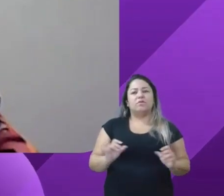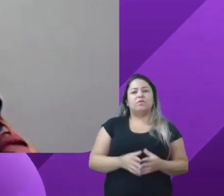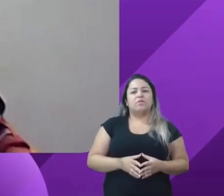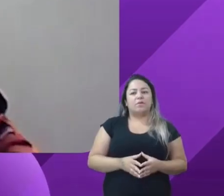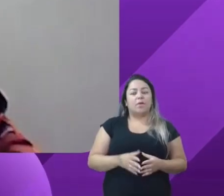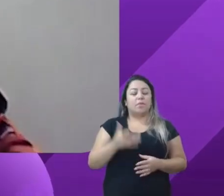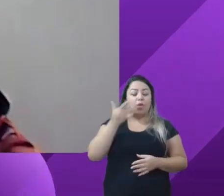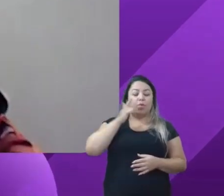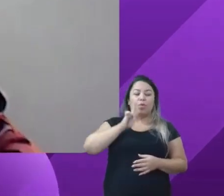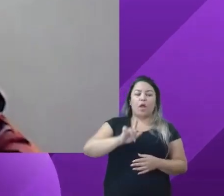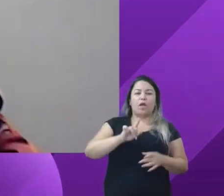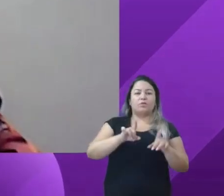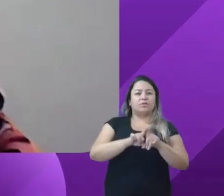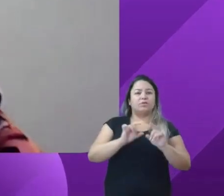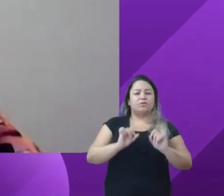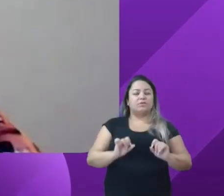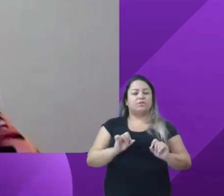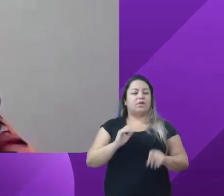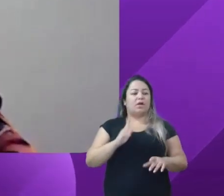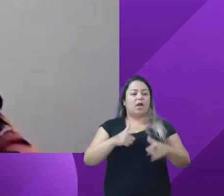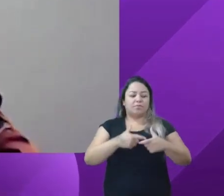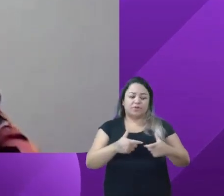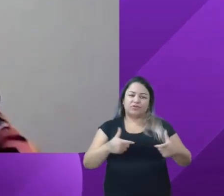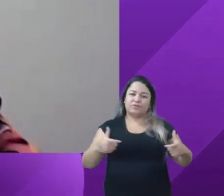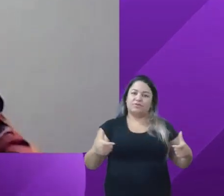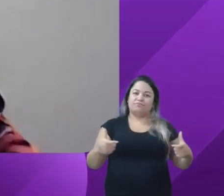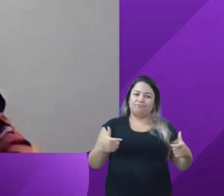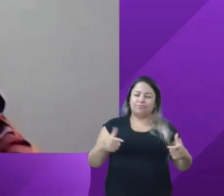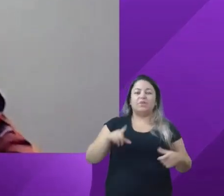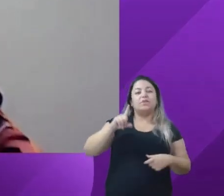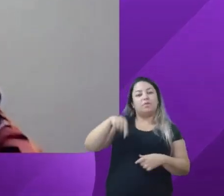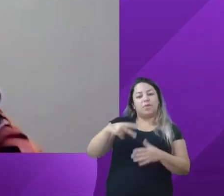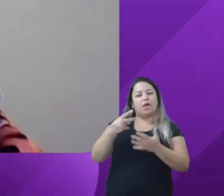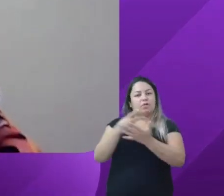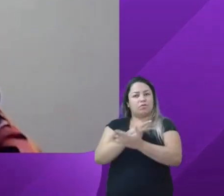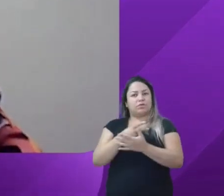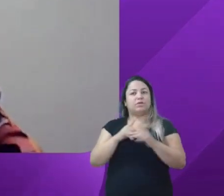como é que se diz? A abrangência, isso interfere